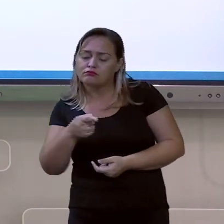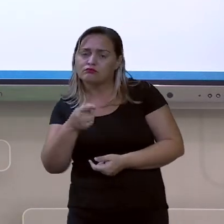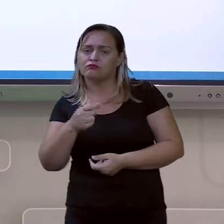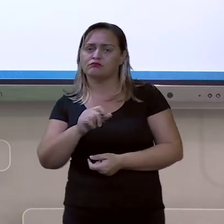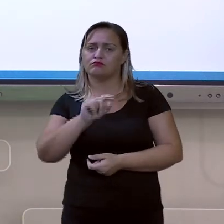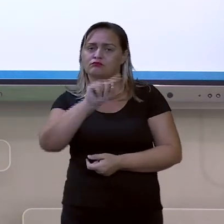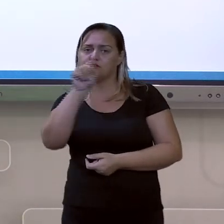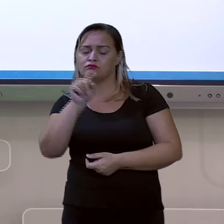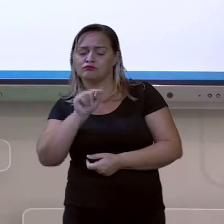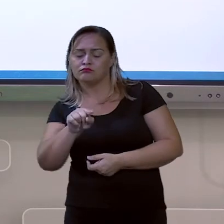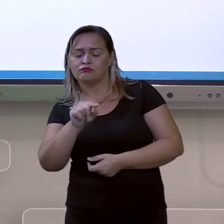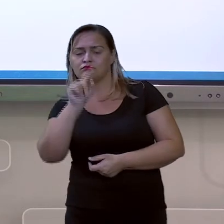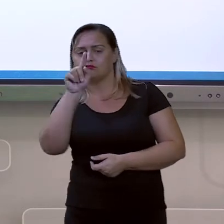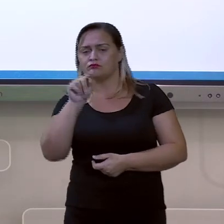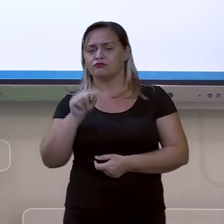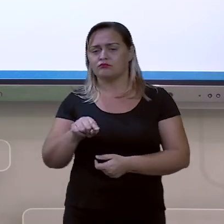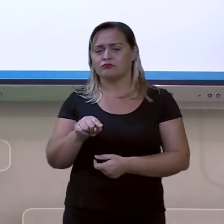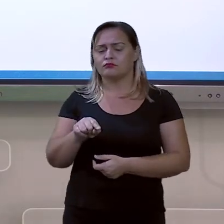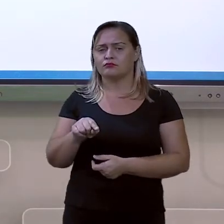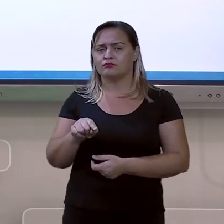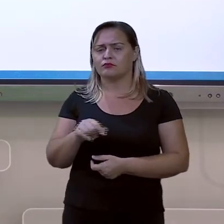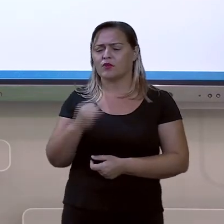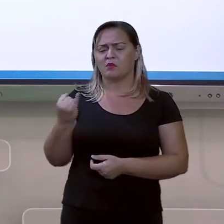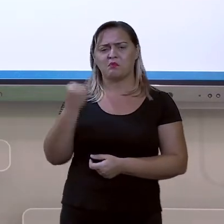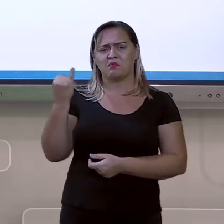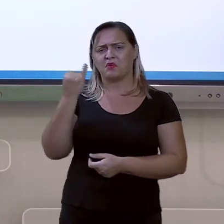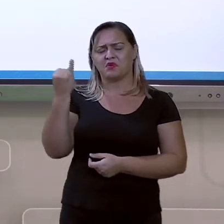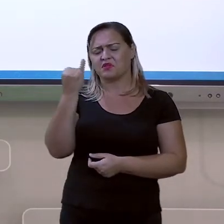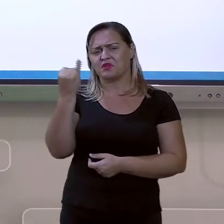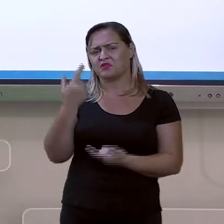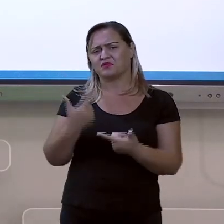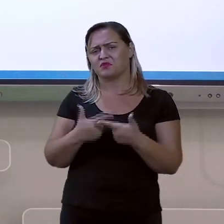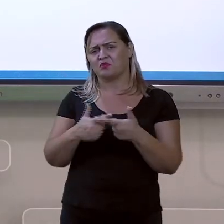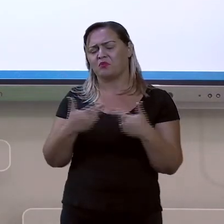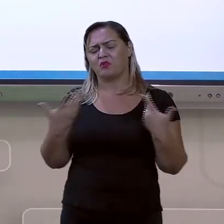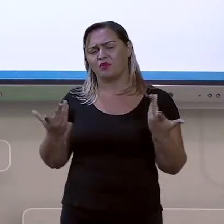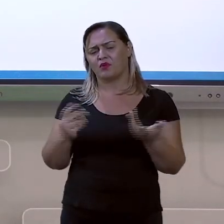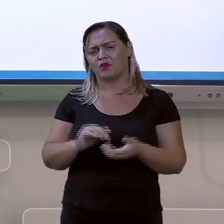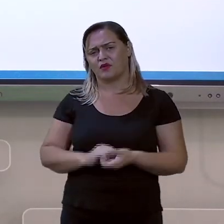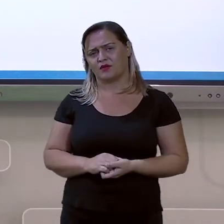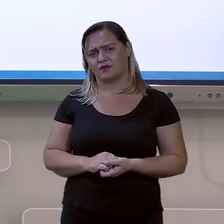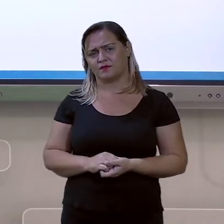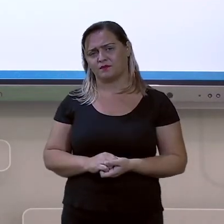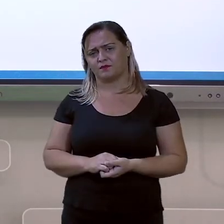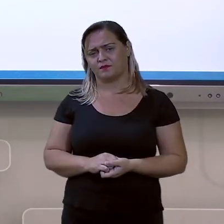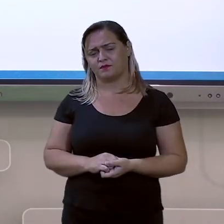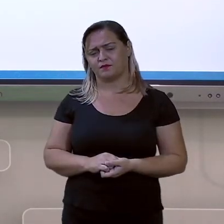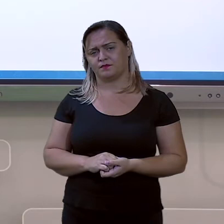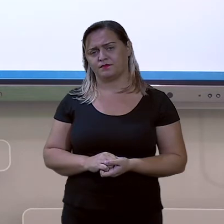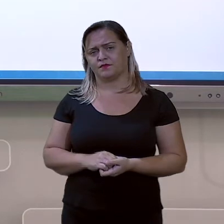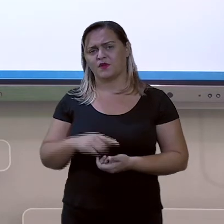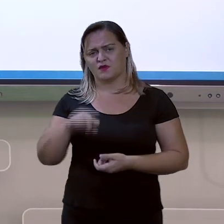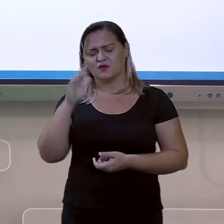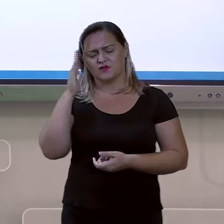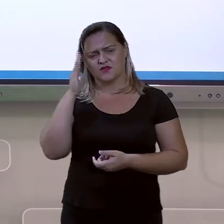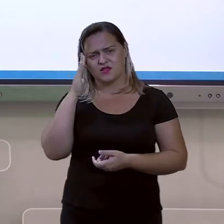é usado, para que ele não é usado, por que ele tem importância num texto, gente? Por que